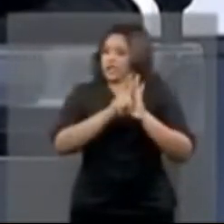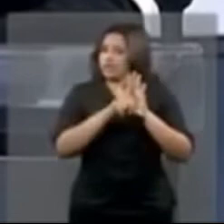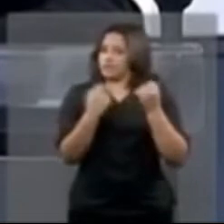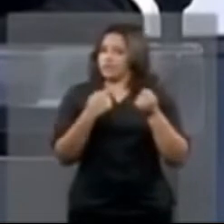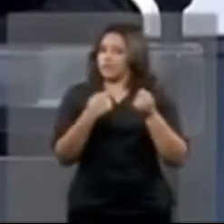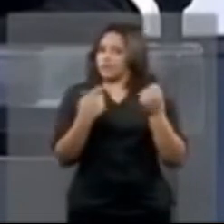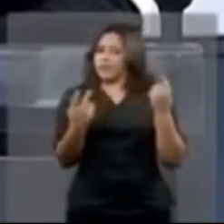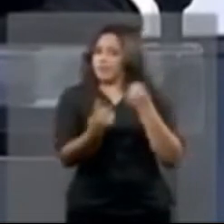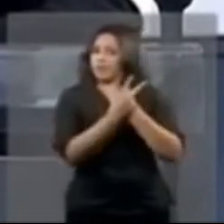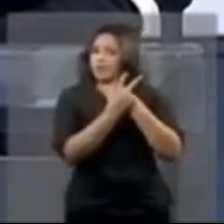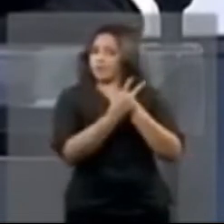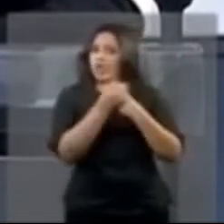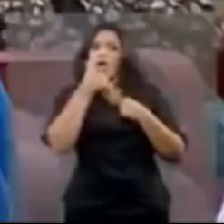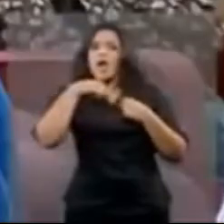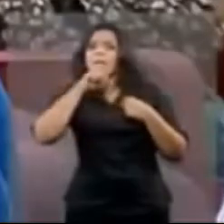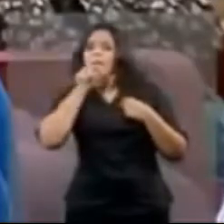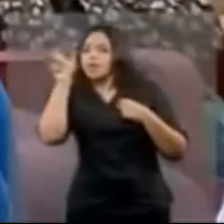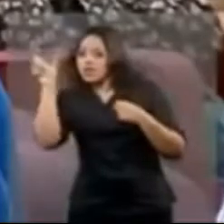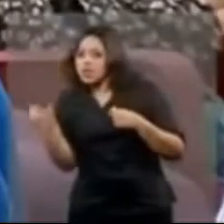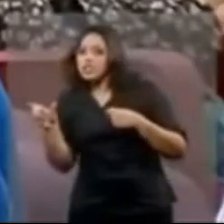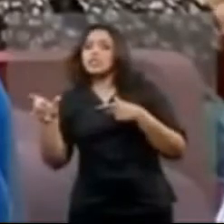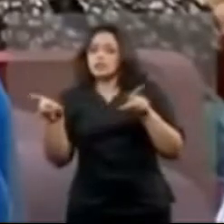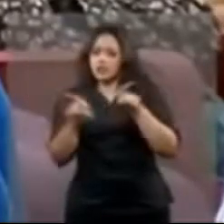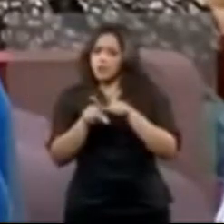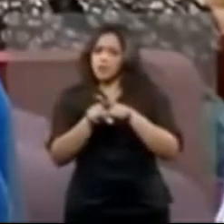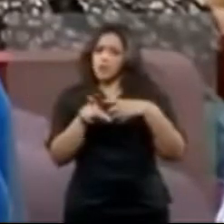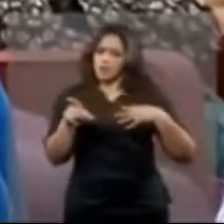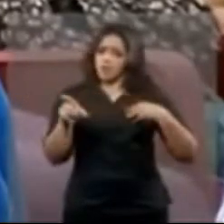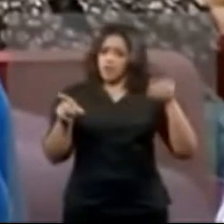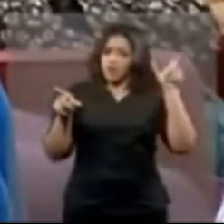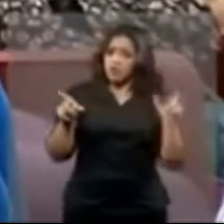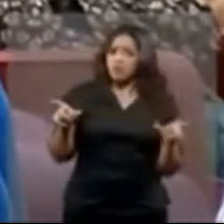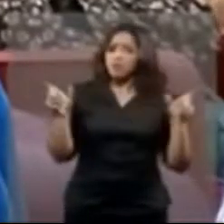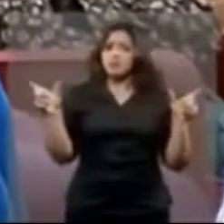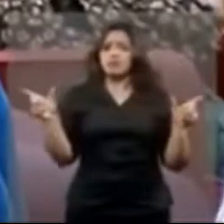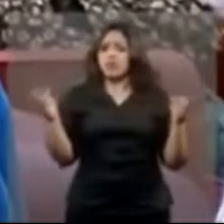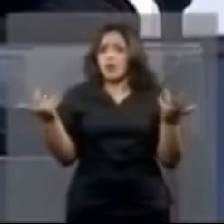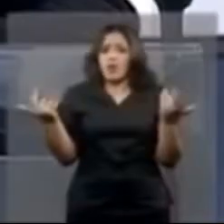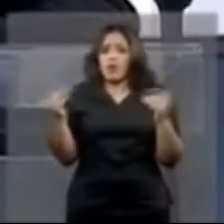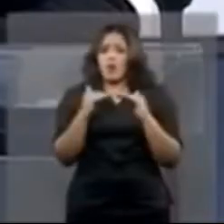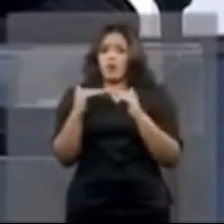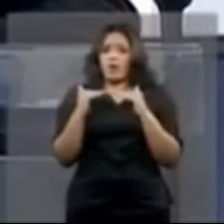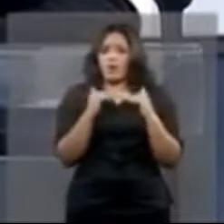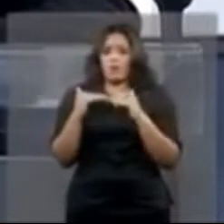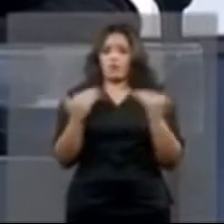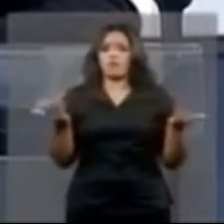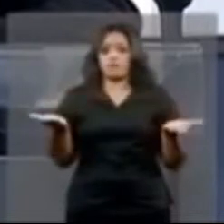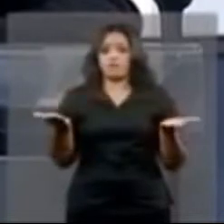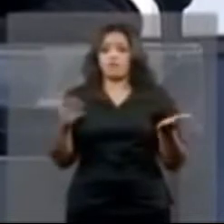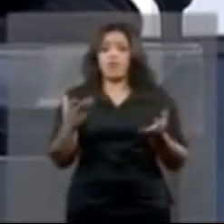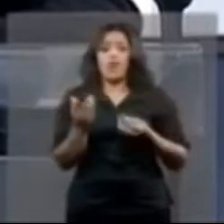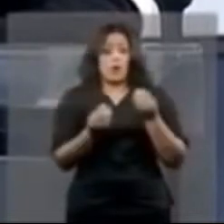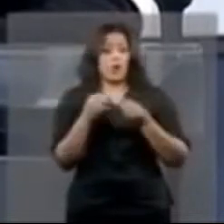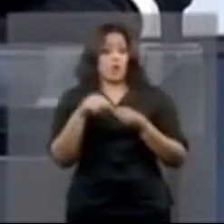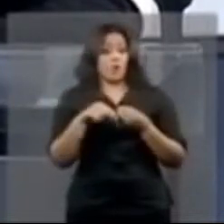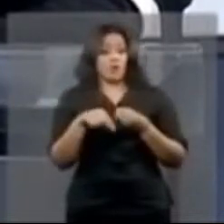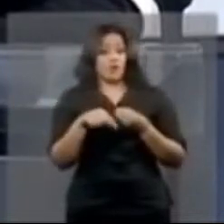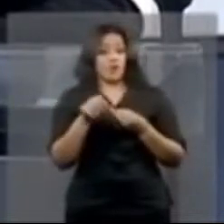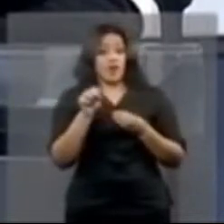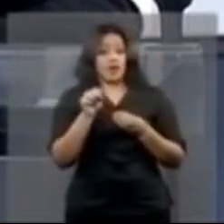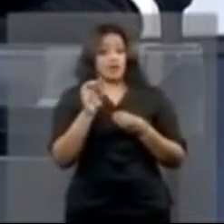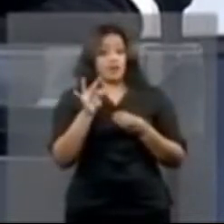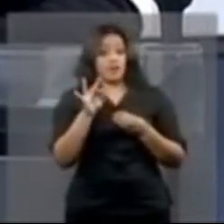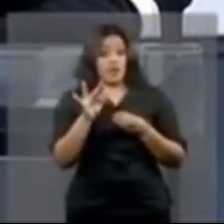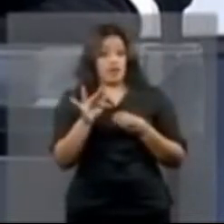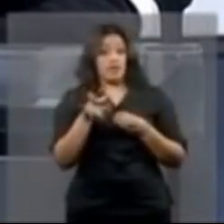proteger a mãe e o filho proporcionalmente. Como esse Supremo Tribunal Federal vai